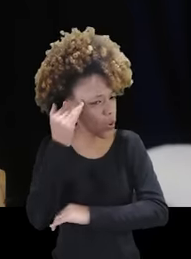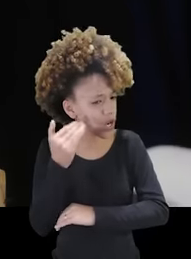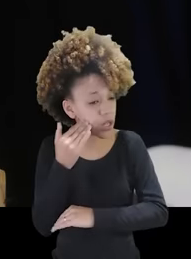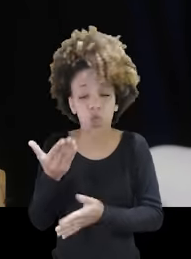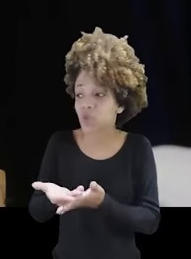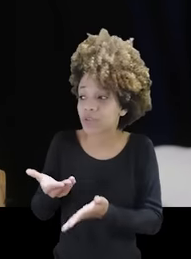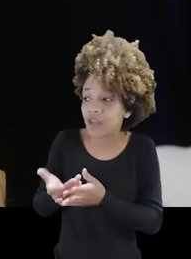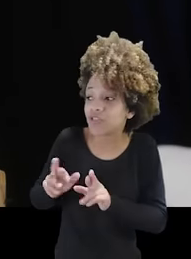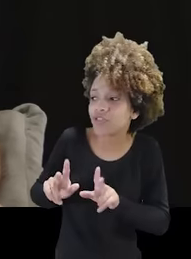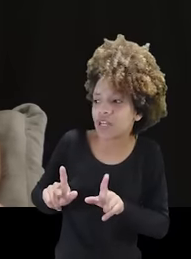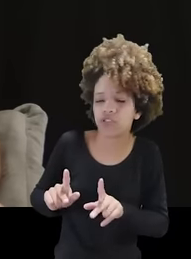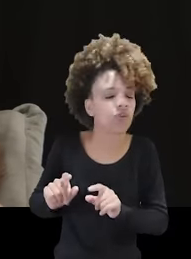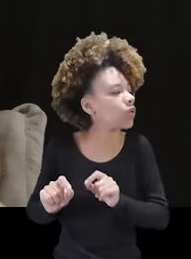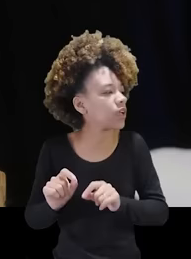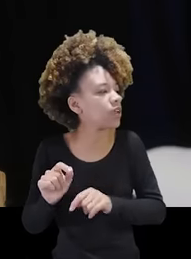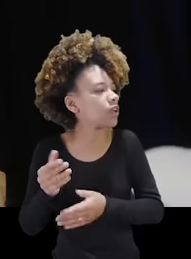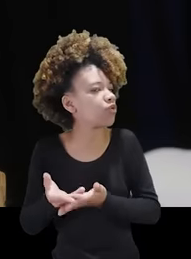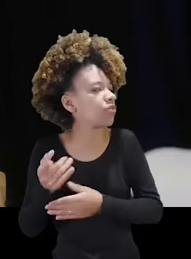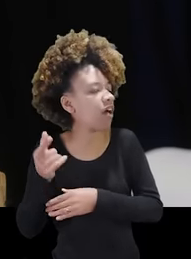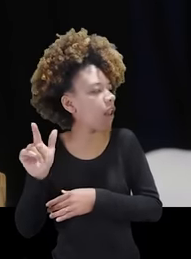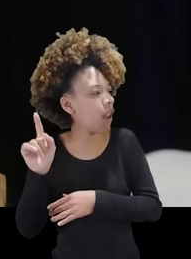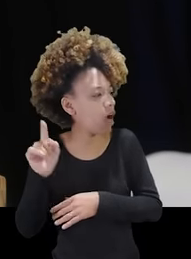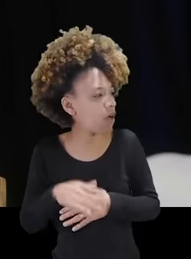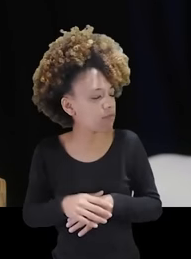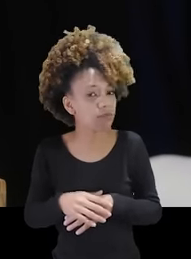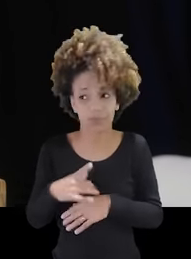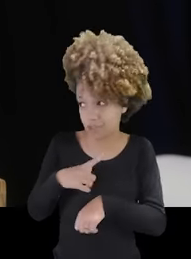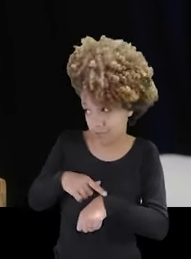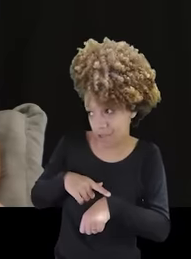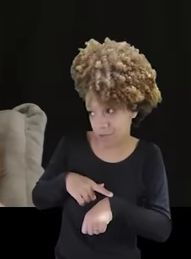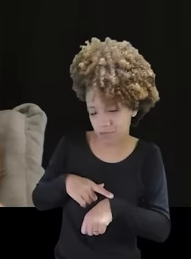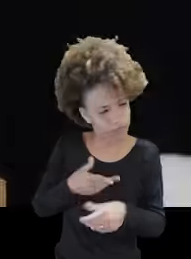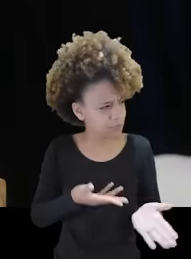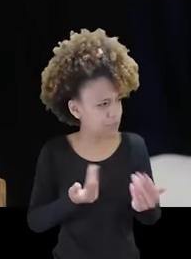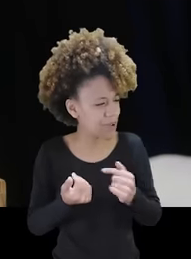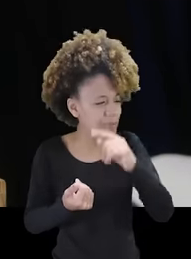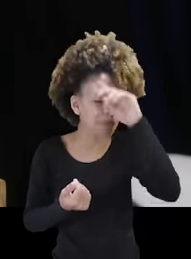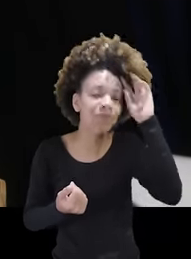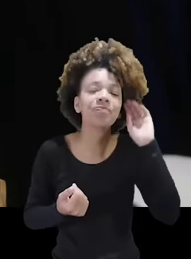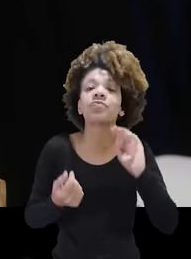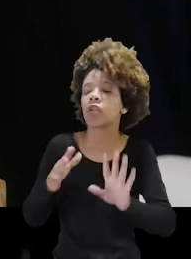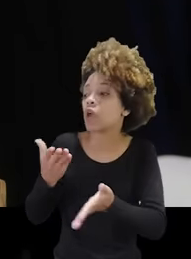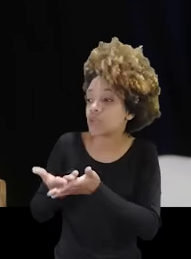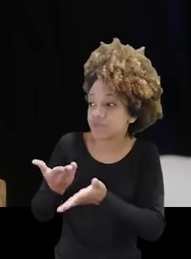diferente não estudar lá foi muito diferente que que é estudar lá Maria tem tempo vamos tem tempo ó estudar lá eu